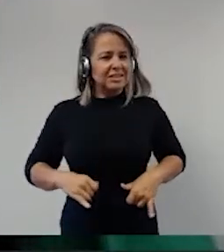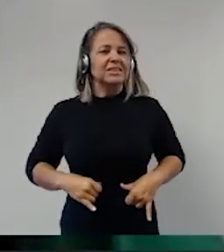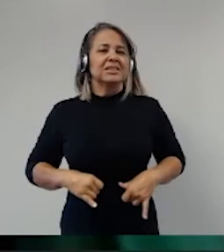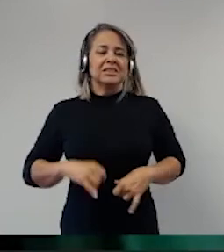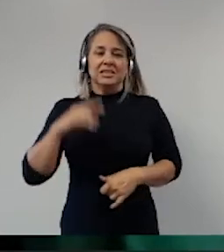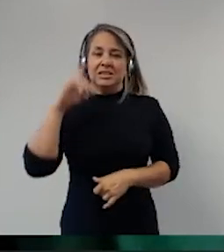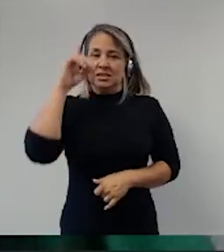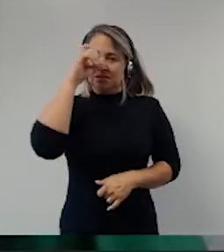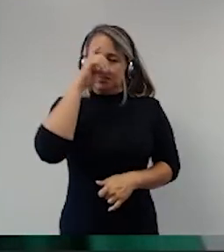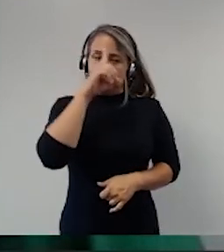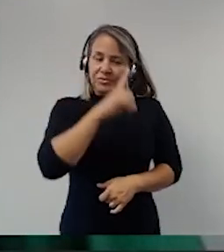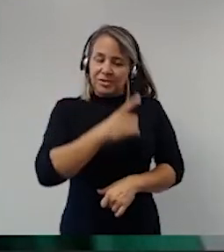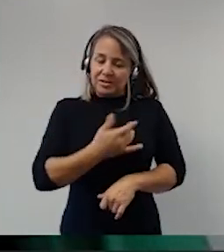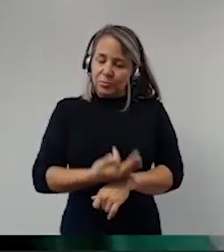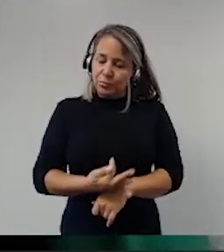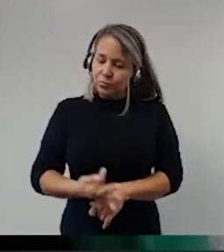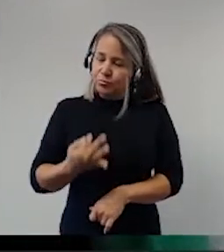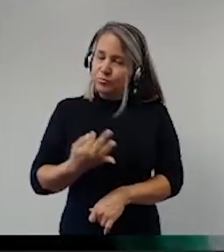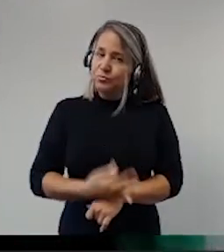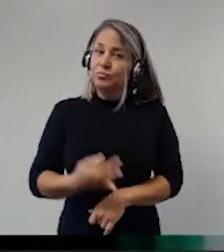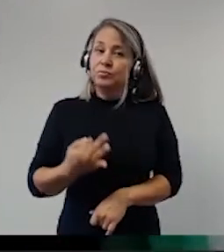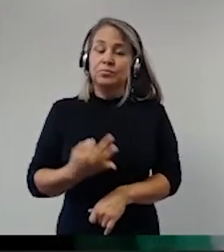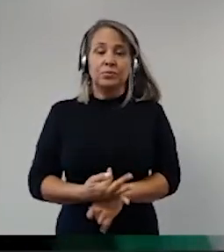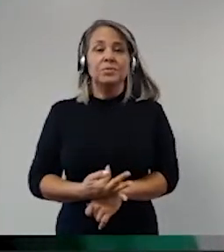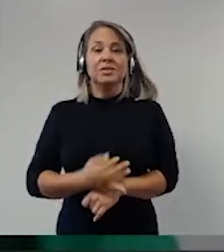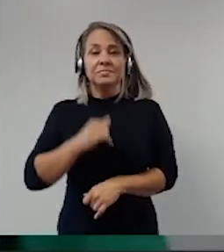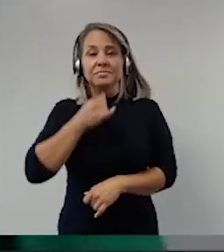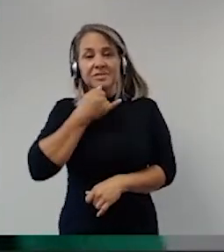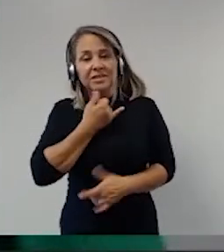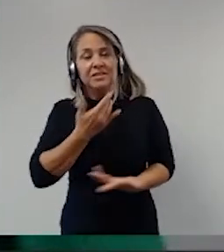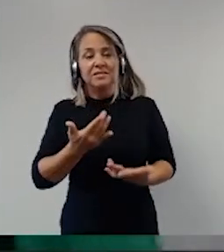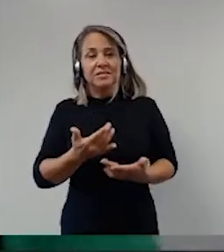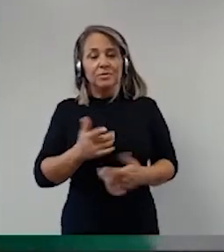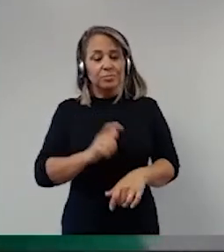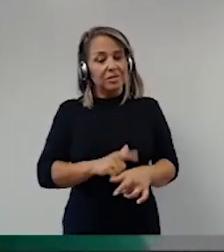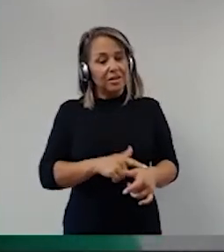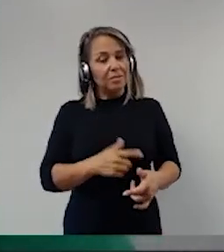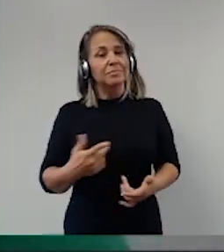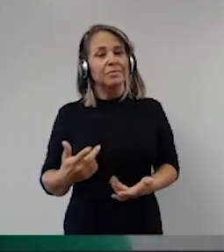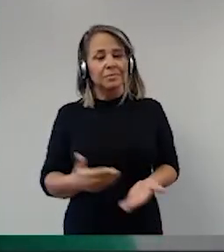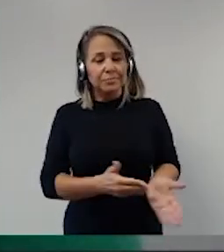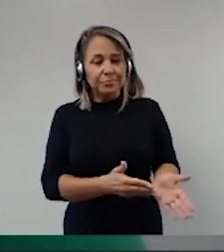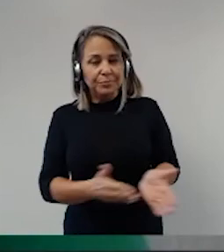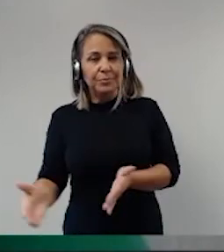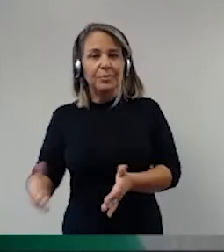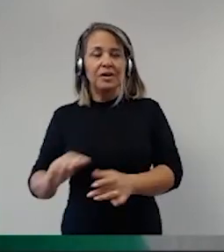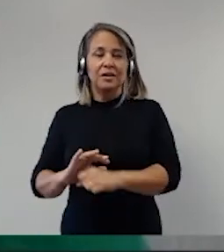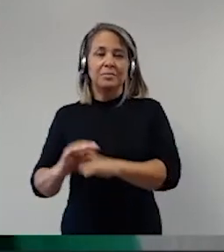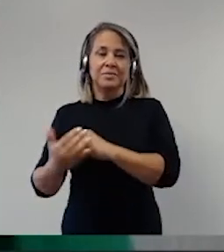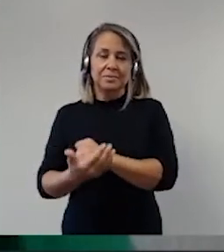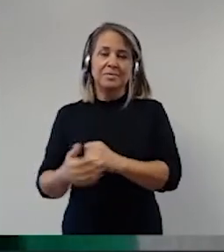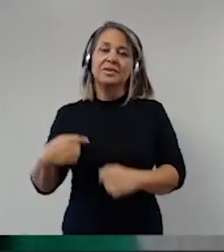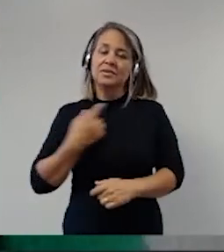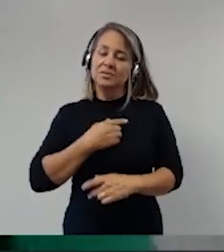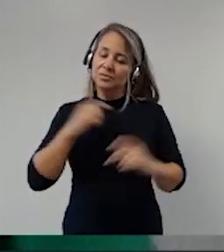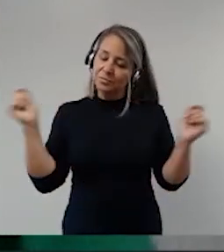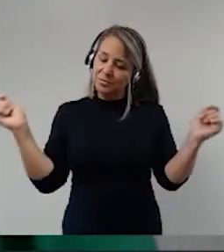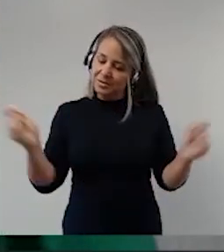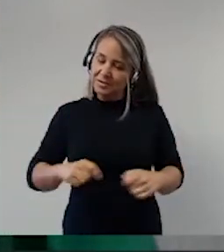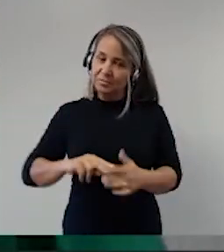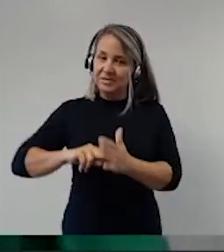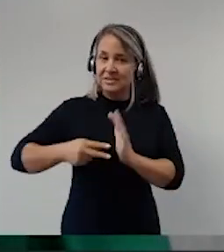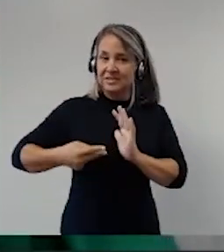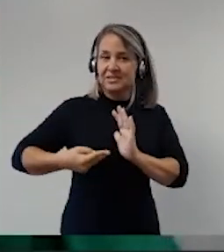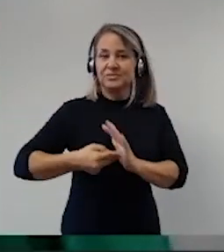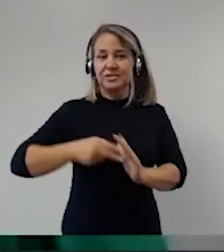seja difícil, por mais que seja desanimador o momento que a gente está passando diante da pandemia, que a gente possa